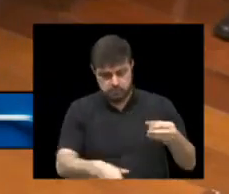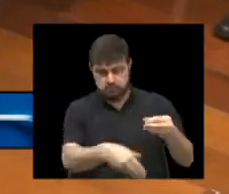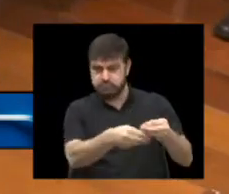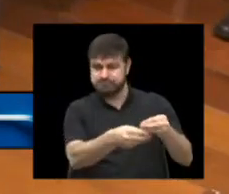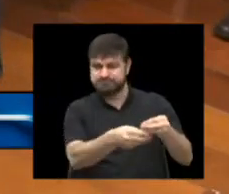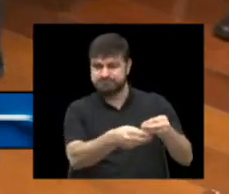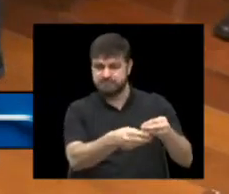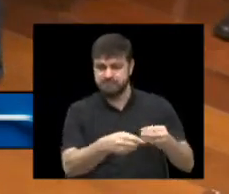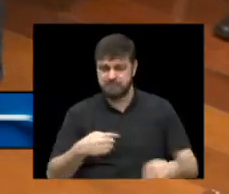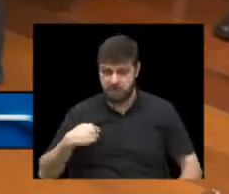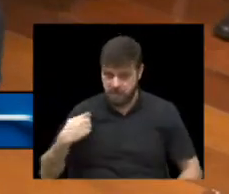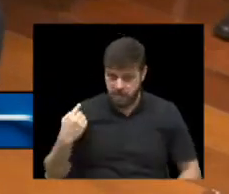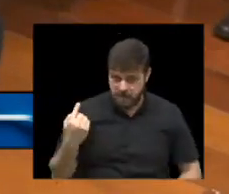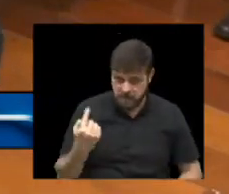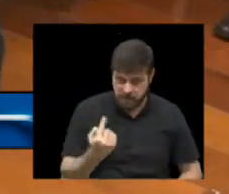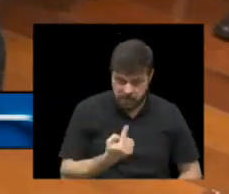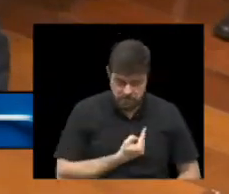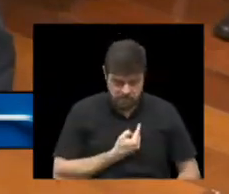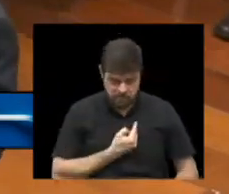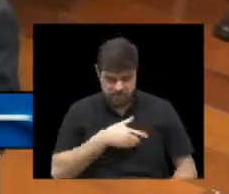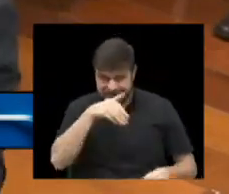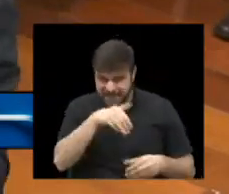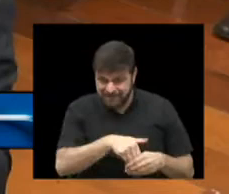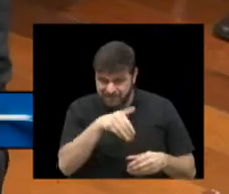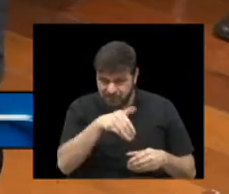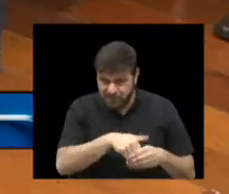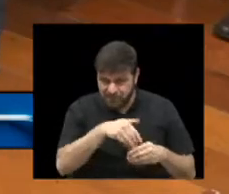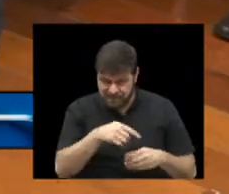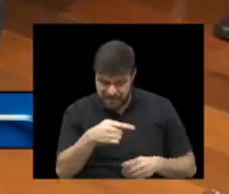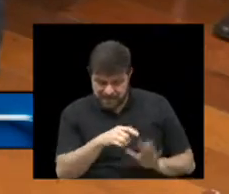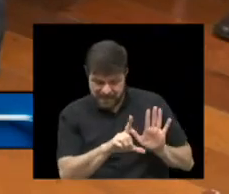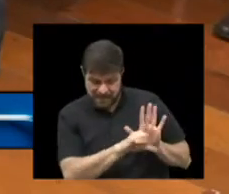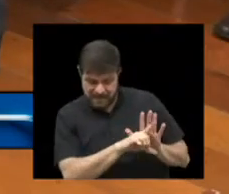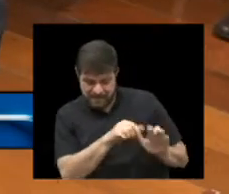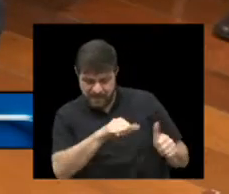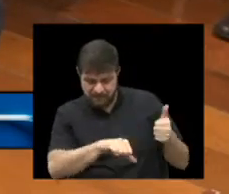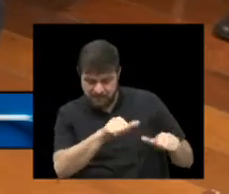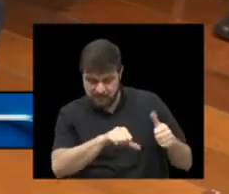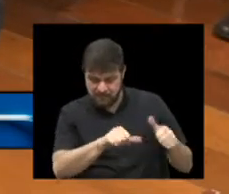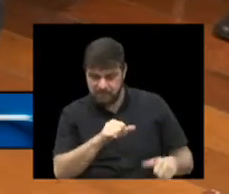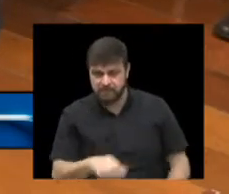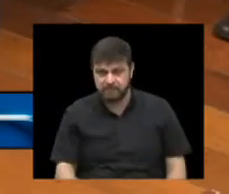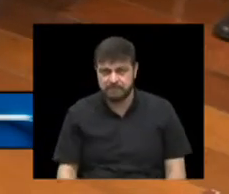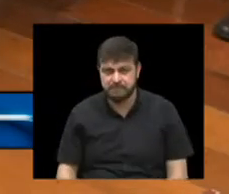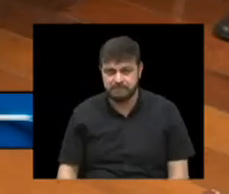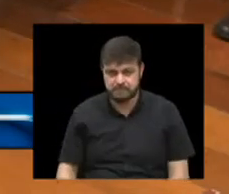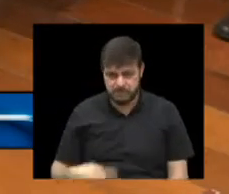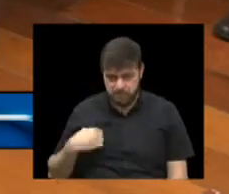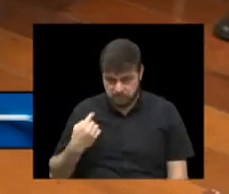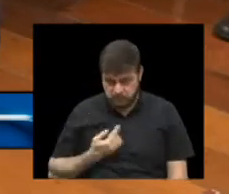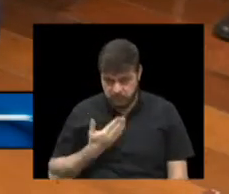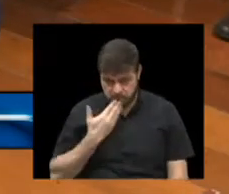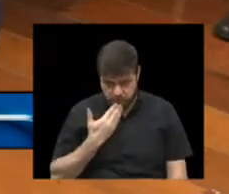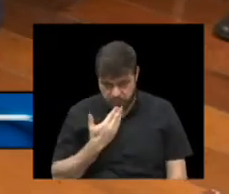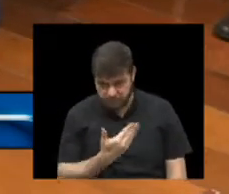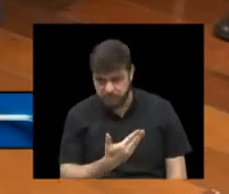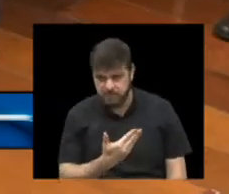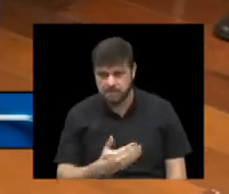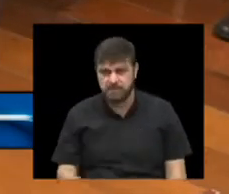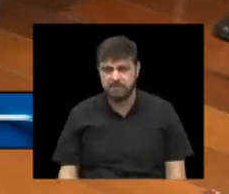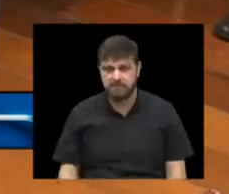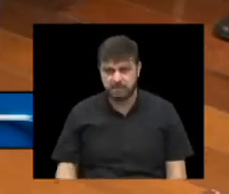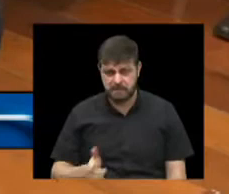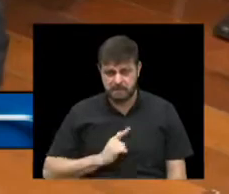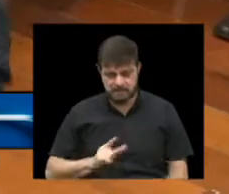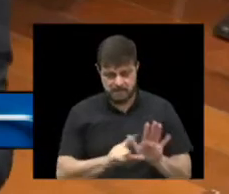que nós, na hora de votarmos na legalidade, nós estamos votando o projeto. Nós pedimos naquela ocasião que fosse